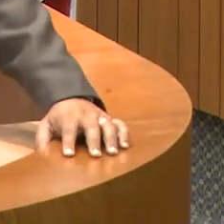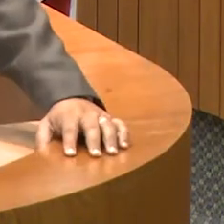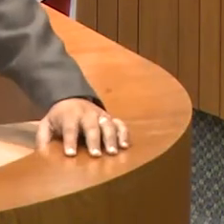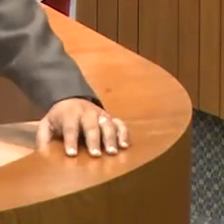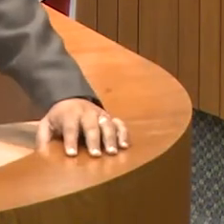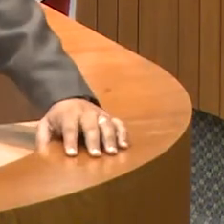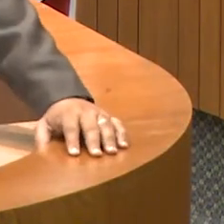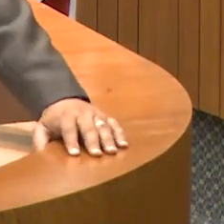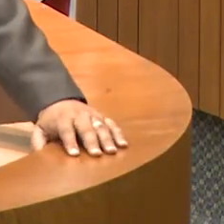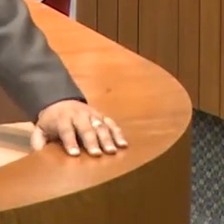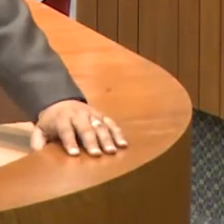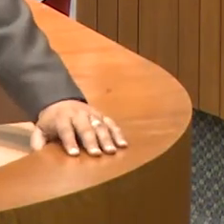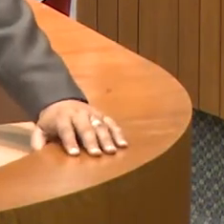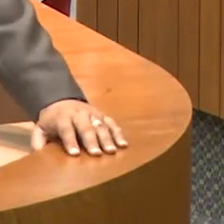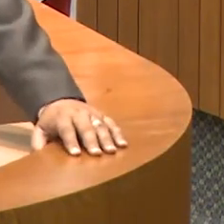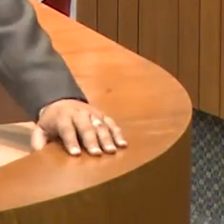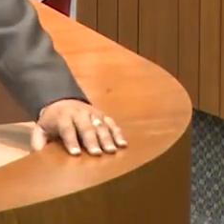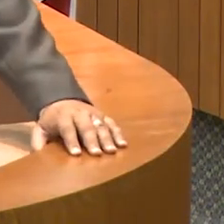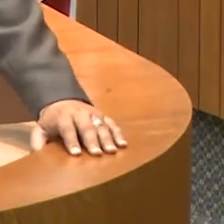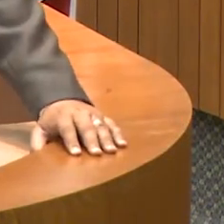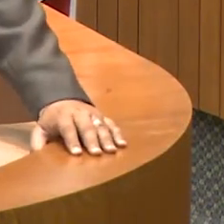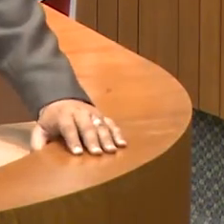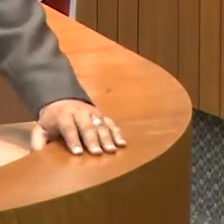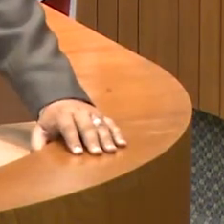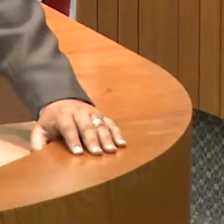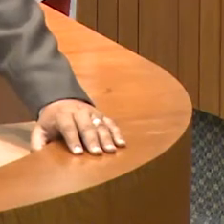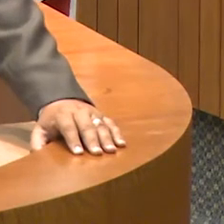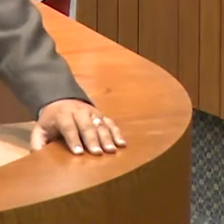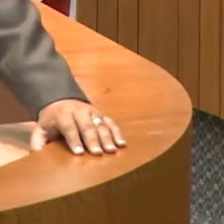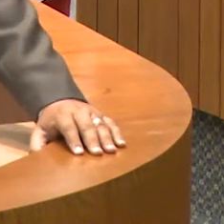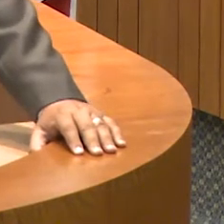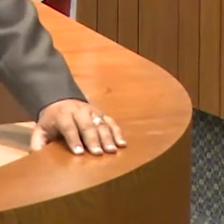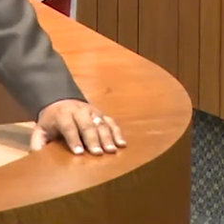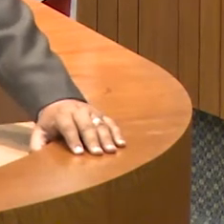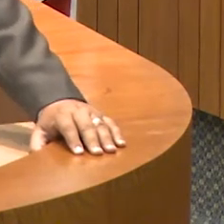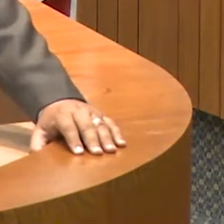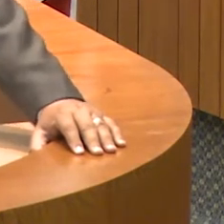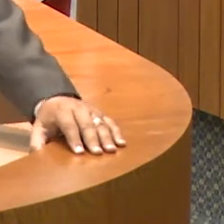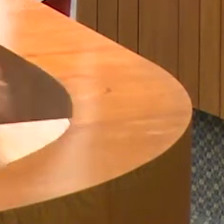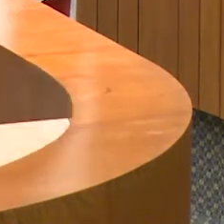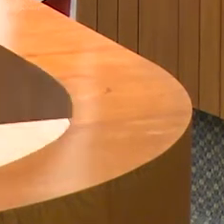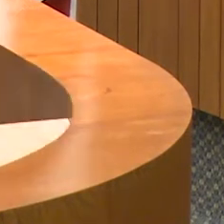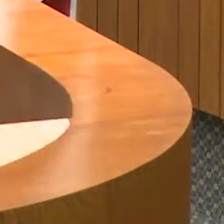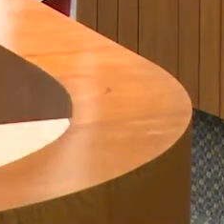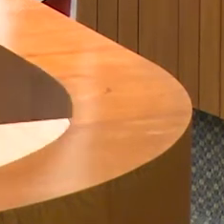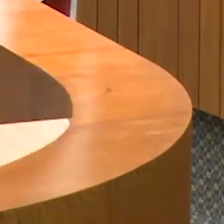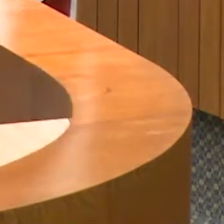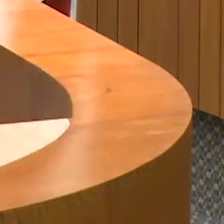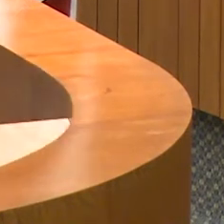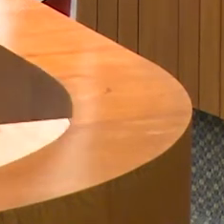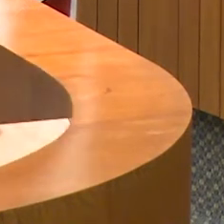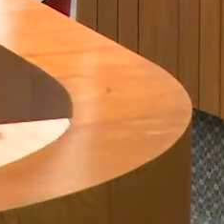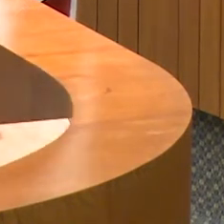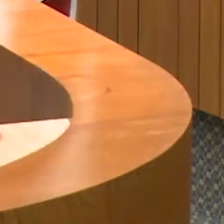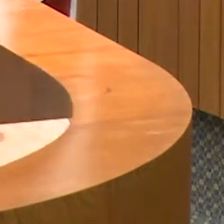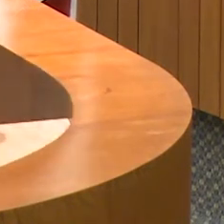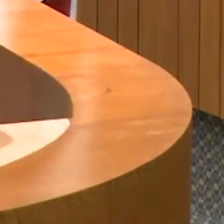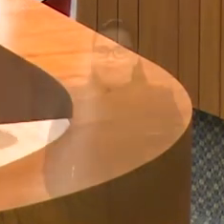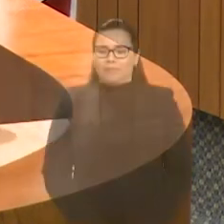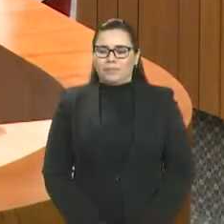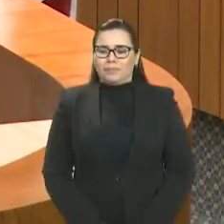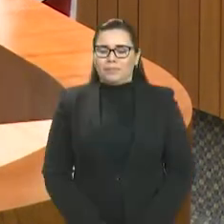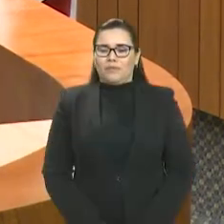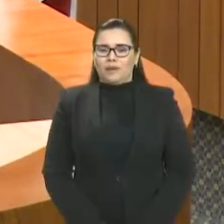esse equipamento que o governo do estado tem entregue para a população é de graça. Com isso, o governo do estado